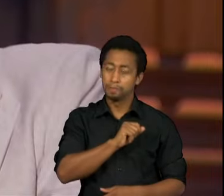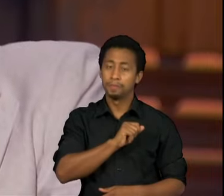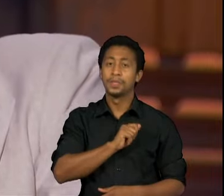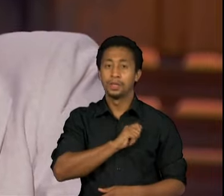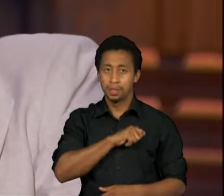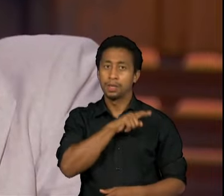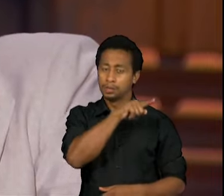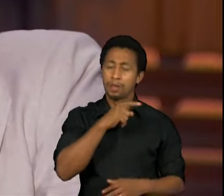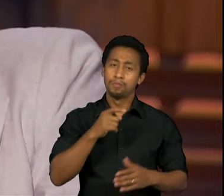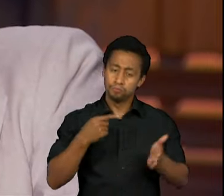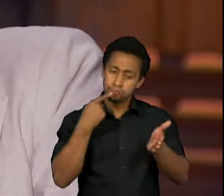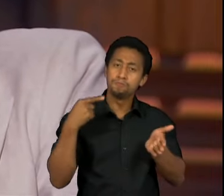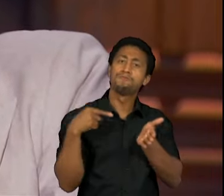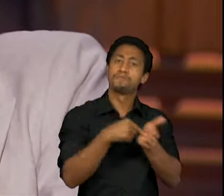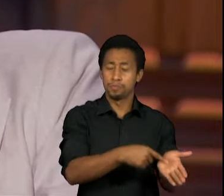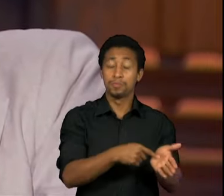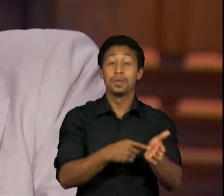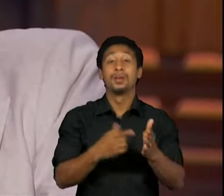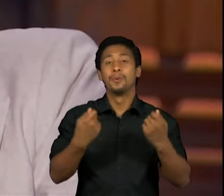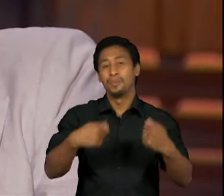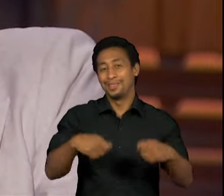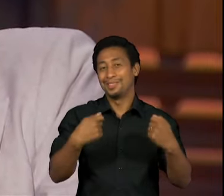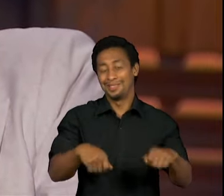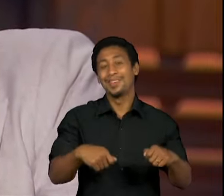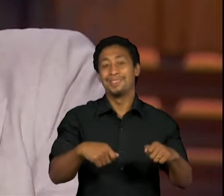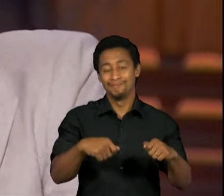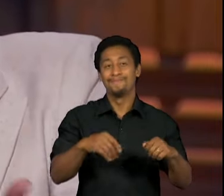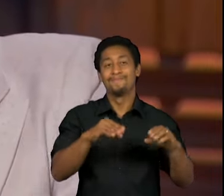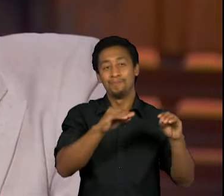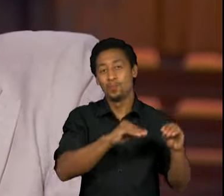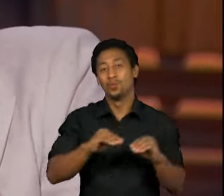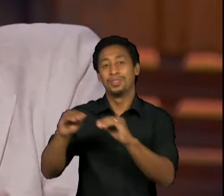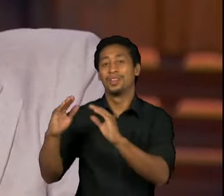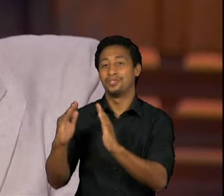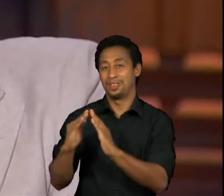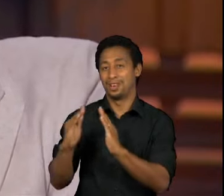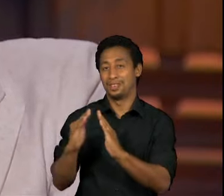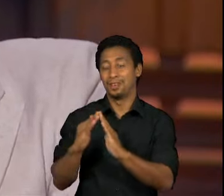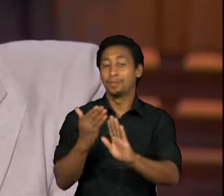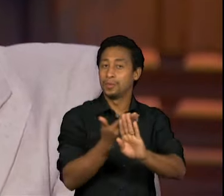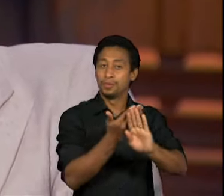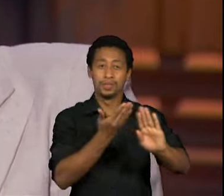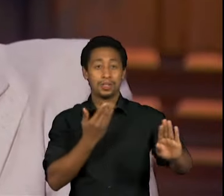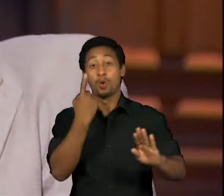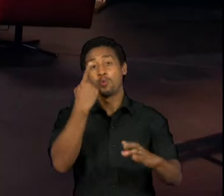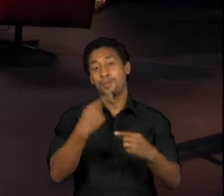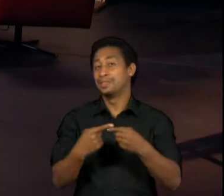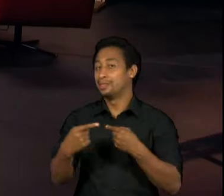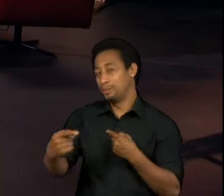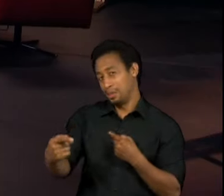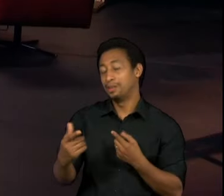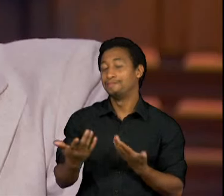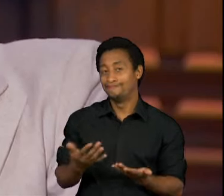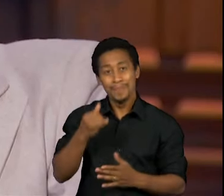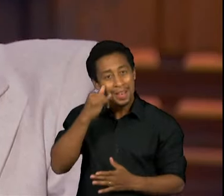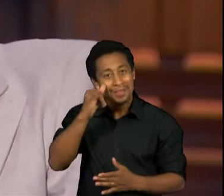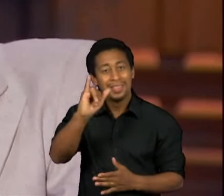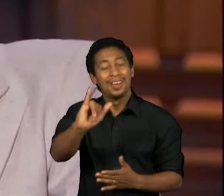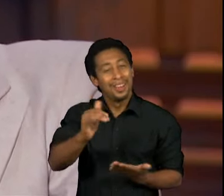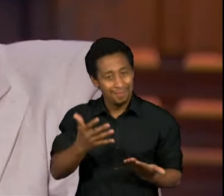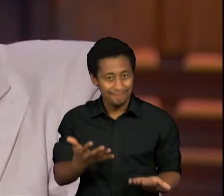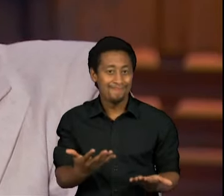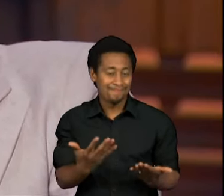porque eles falaram bom pode ser fui pesar nada ou pode ser que você escreveu que sabe onde você mora o endereço Então foi uma situação em que